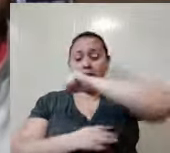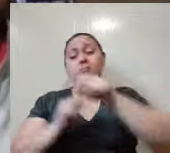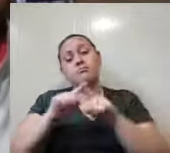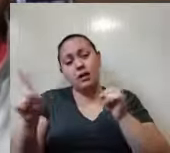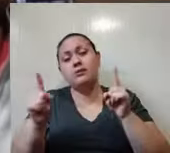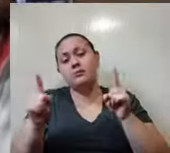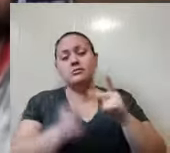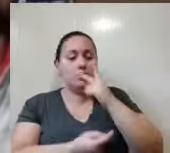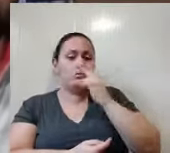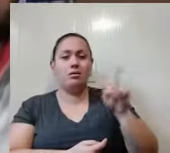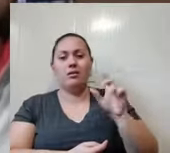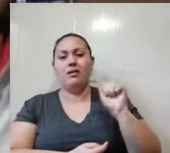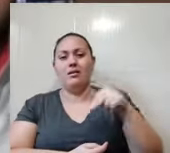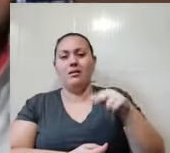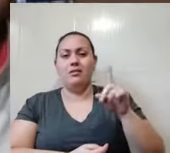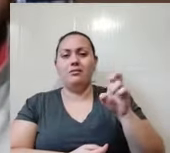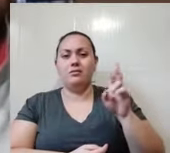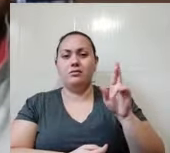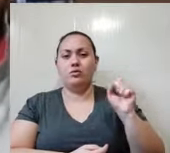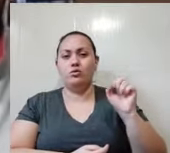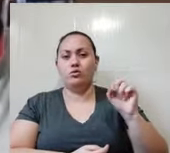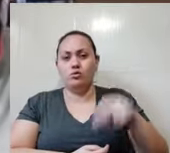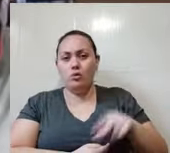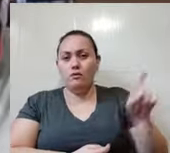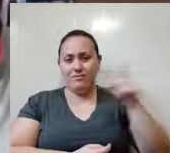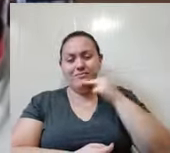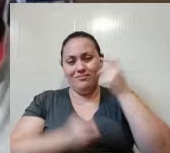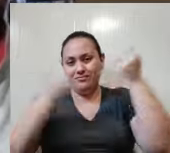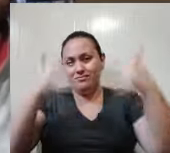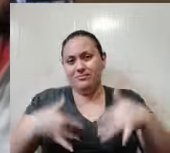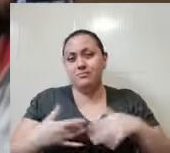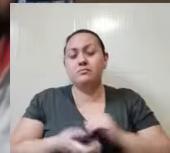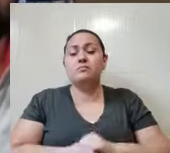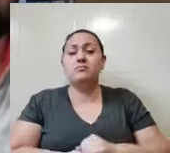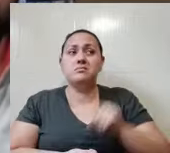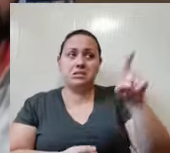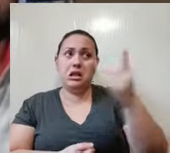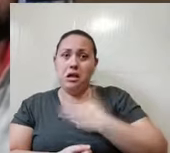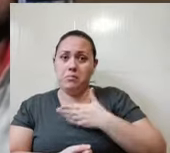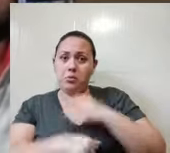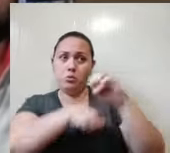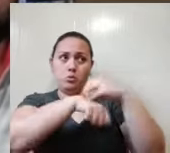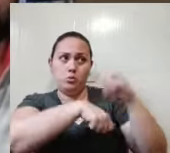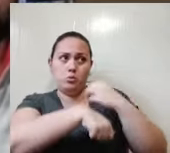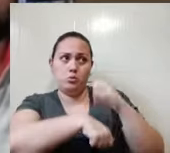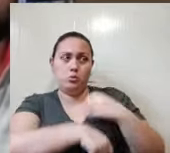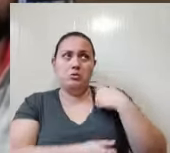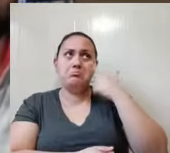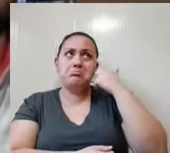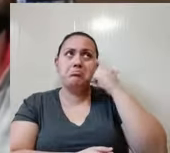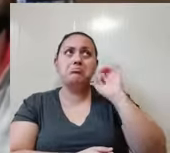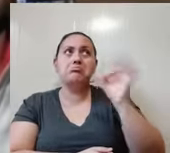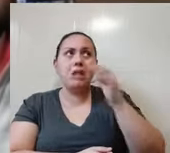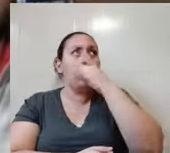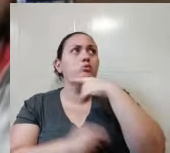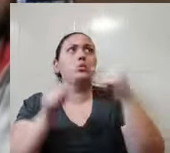conhecimento, enfim, e crescer, né? Mas eu acho que é isso que o Anderson disse, poder pensar que, bom, isso que o amigo